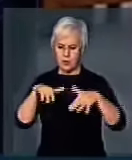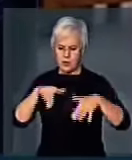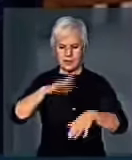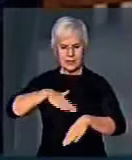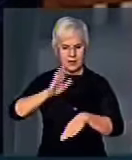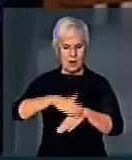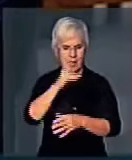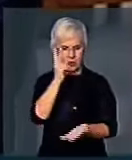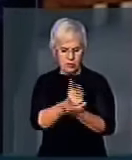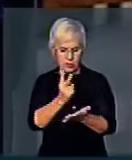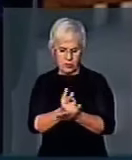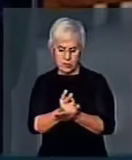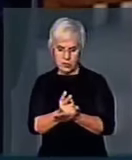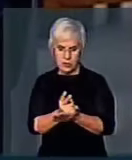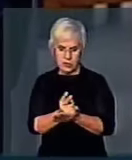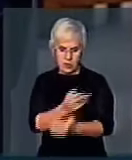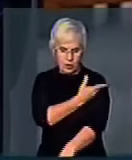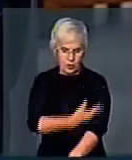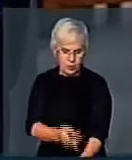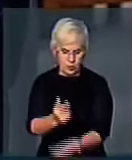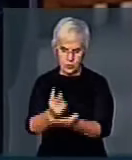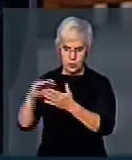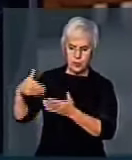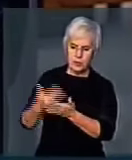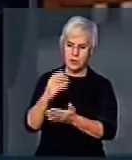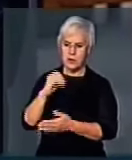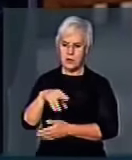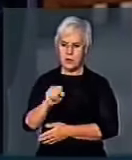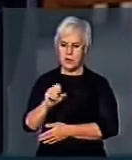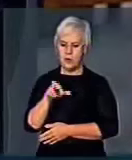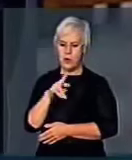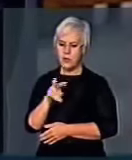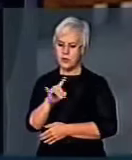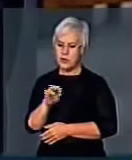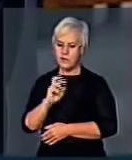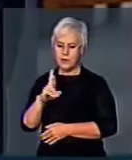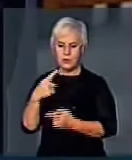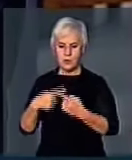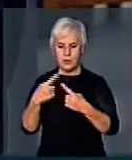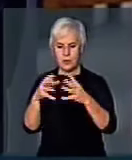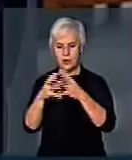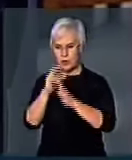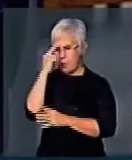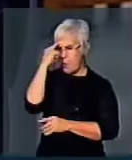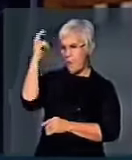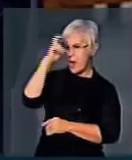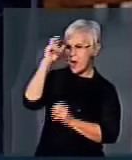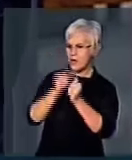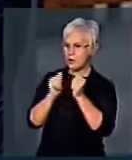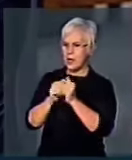mais conservador. E fomos alfinetados por aqueles que são intelectuais, por aqueles que pensam que nós trazemos algum